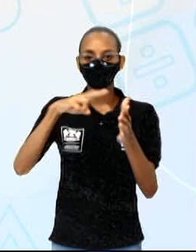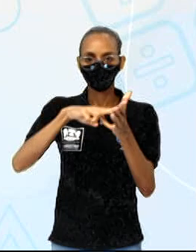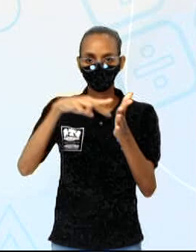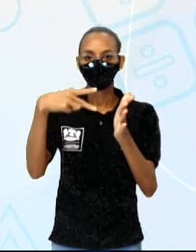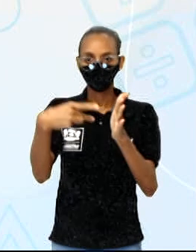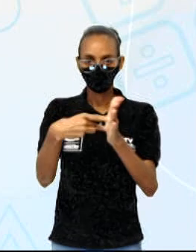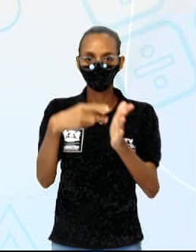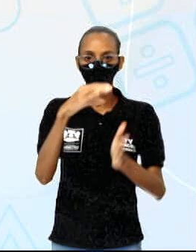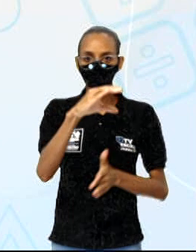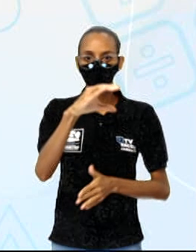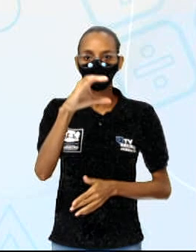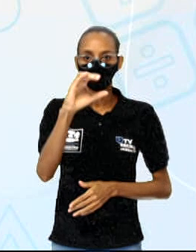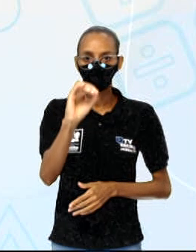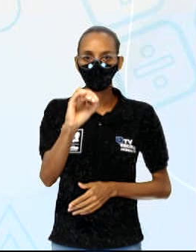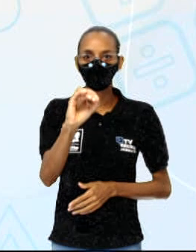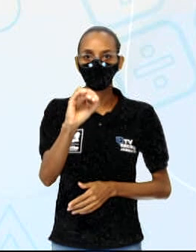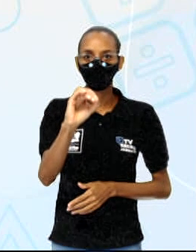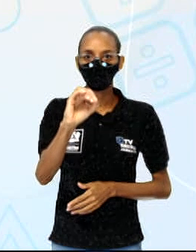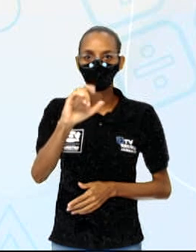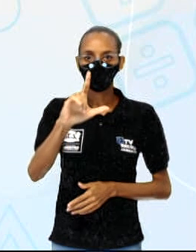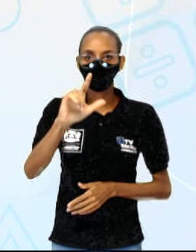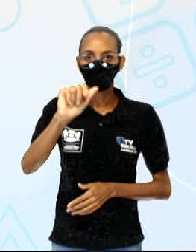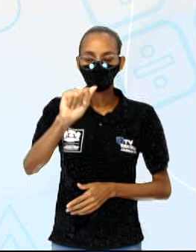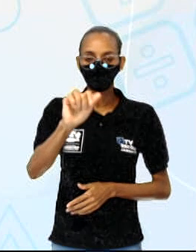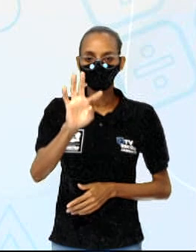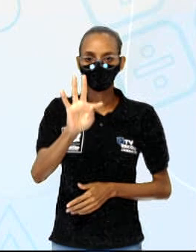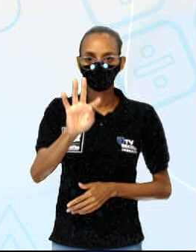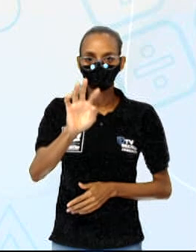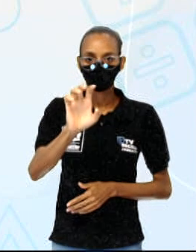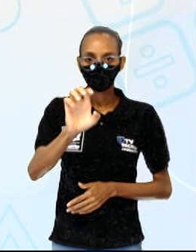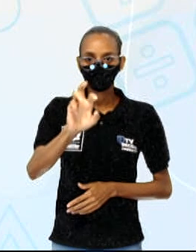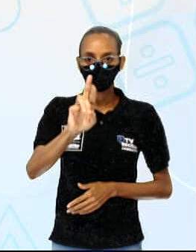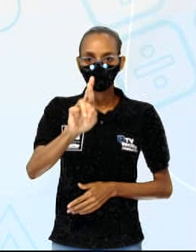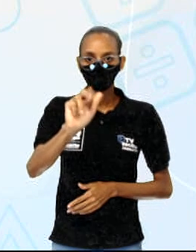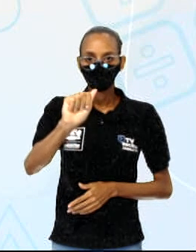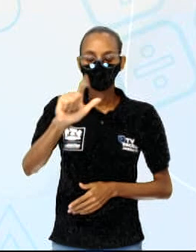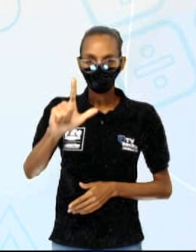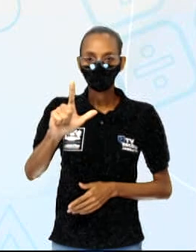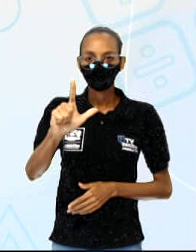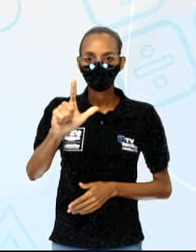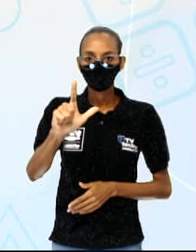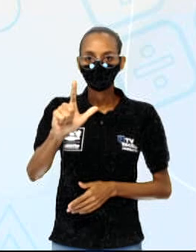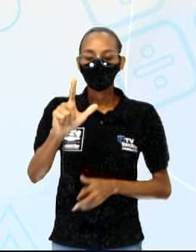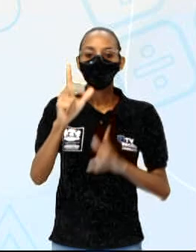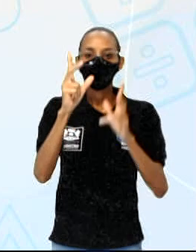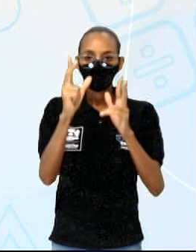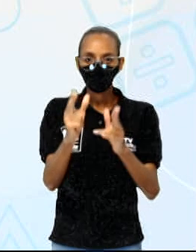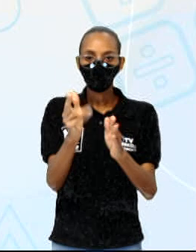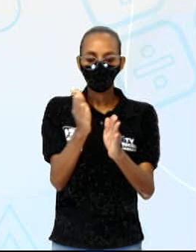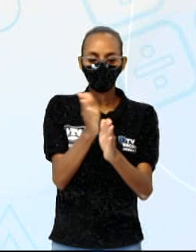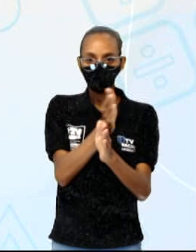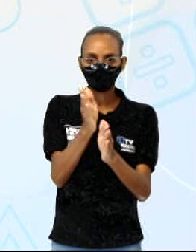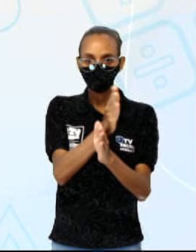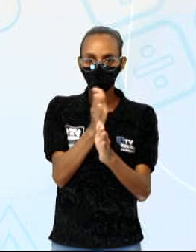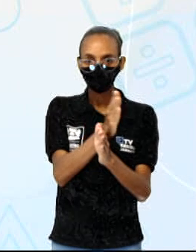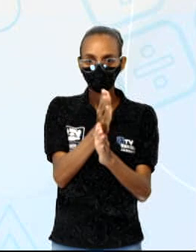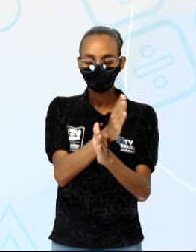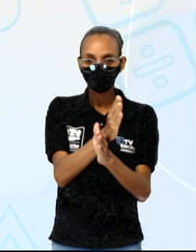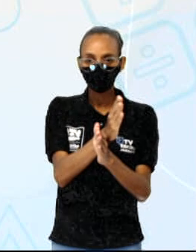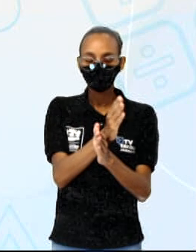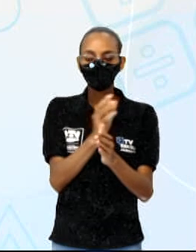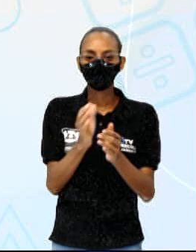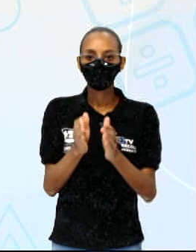colateral. Mesmo, lateral, lado. Então, mesmo lado, na parte externa. A mesma coisa,